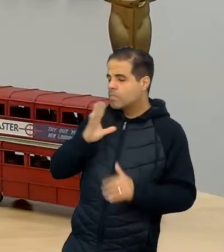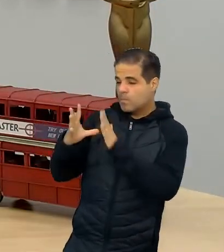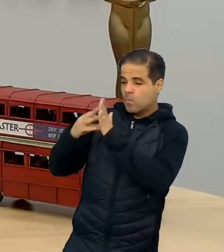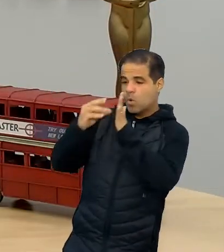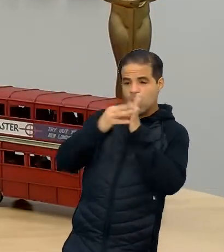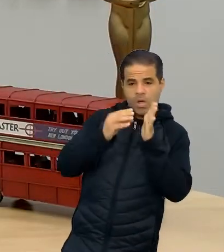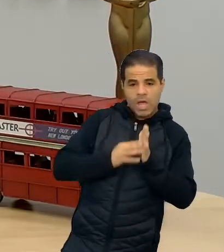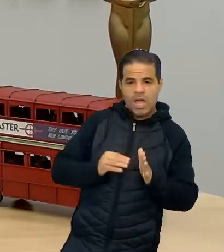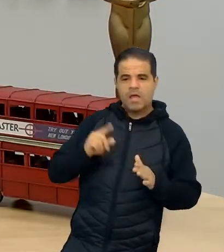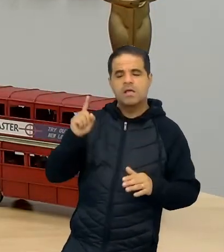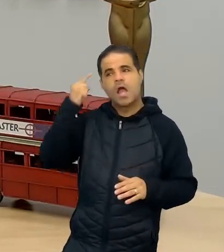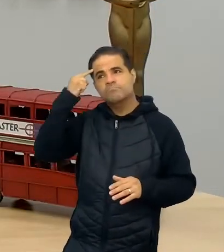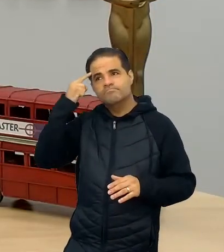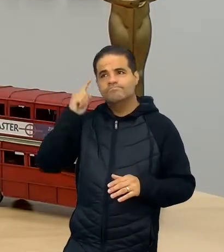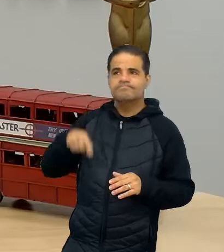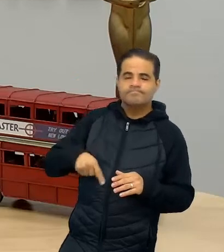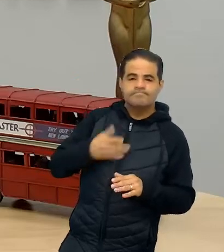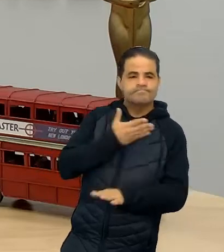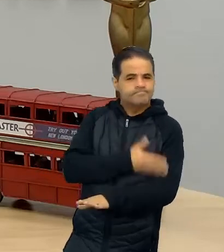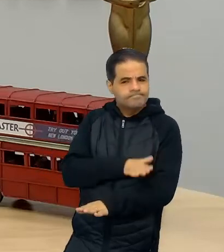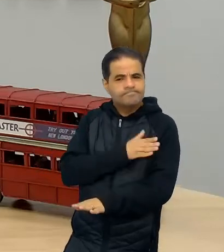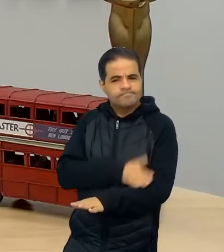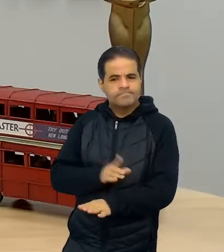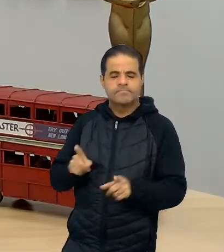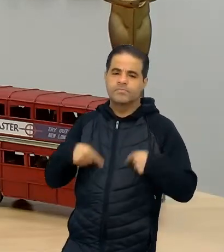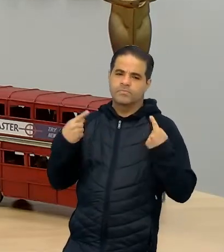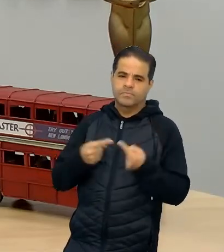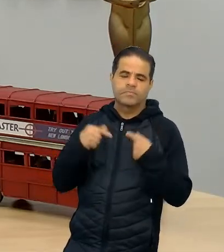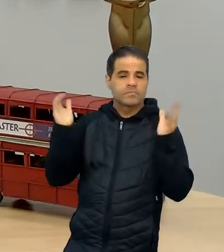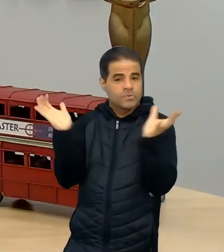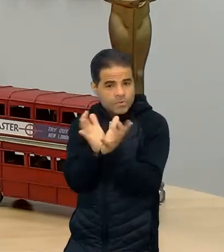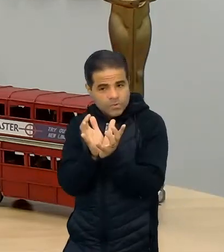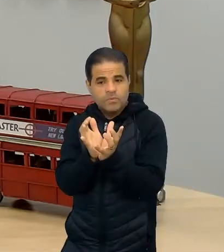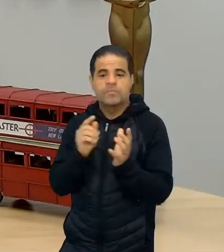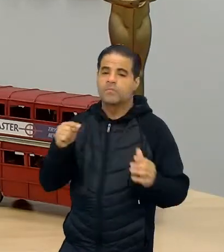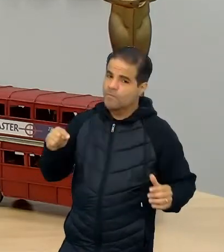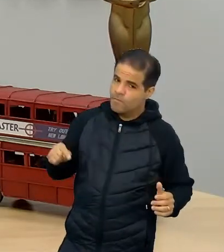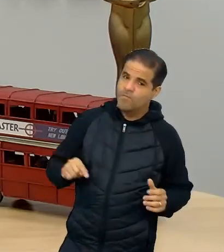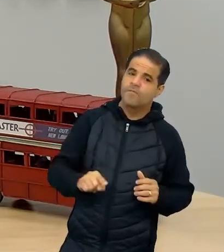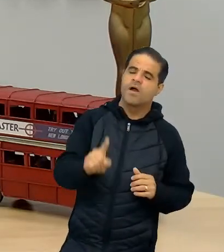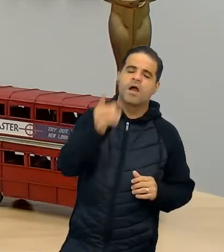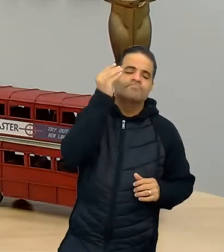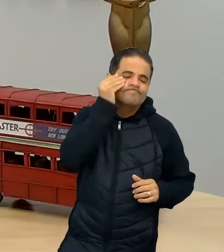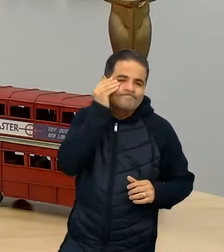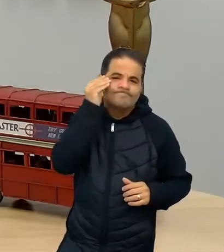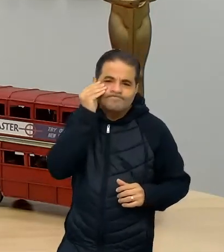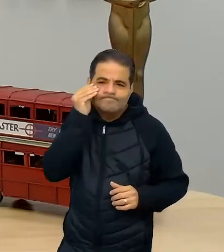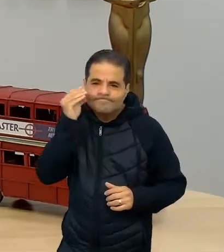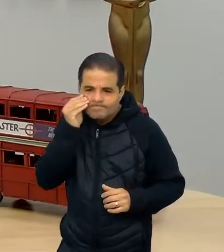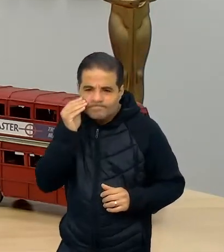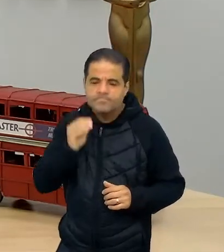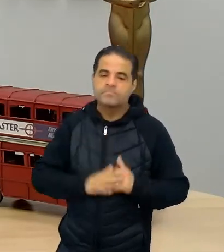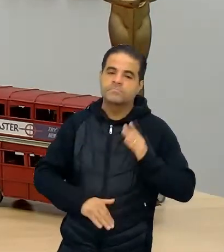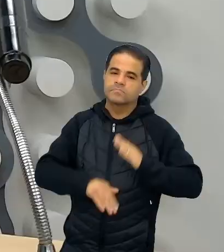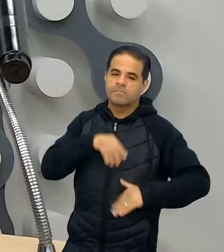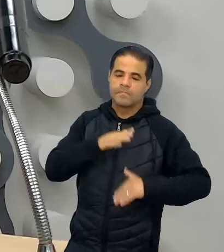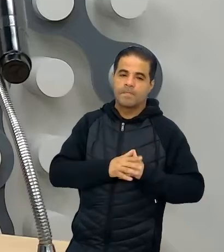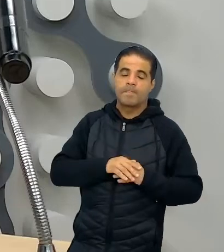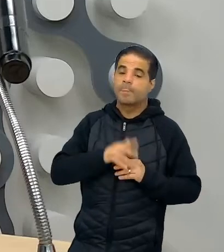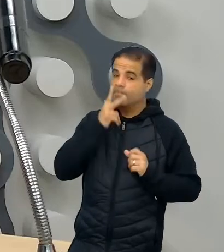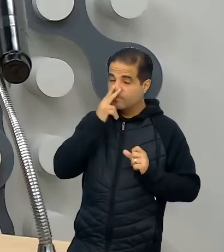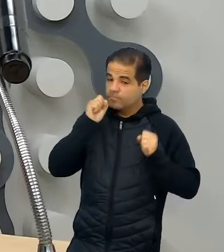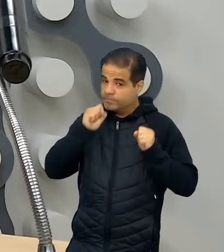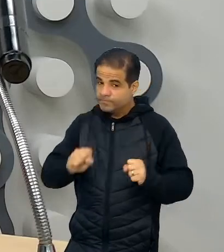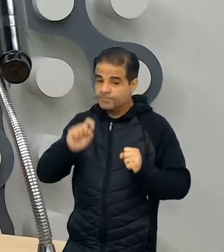modalidade? Talvez. Aí E sim. se você treinar? É isso que os nossos estudantes vão fazer. Eles vão experimentar esse papel aí. Pode ser que na segunda e